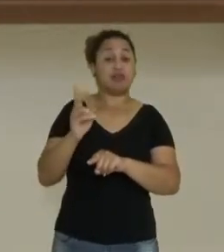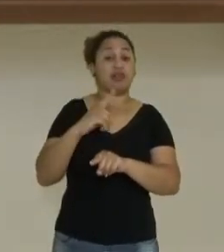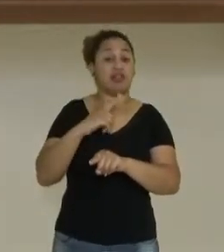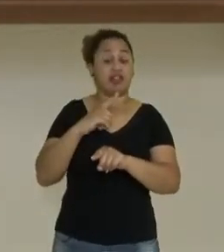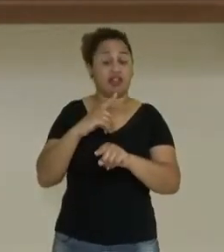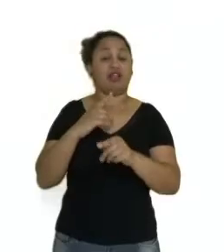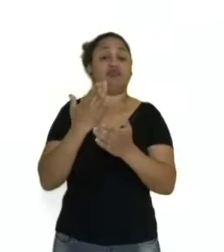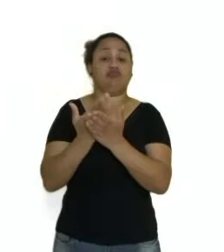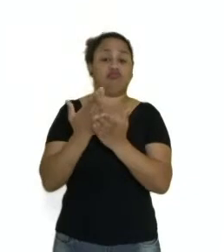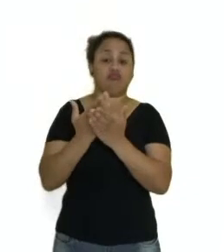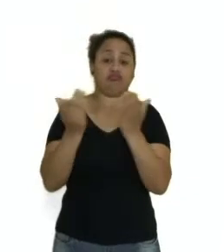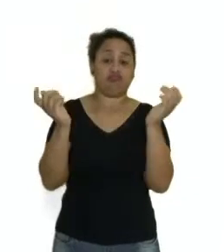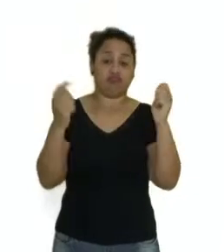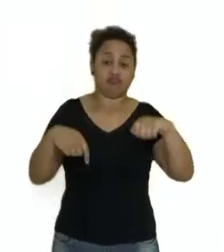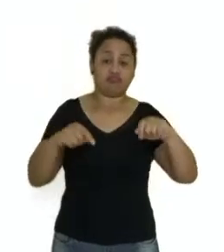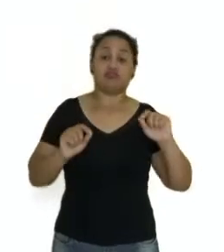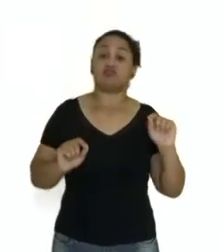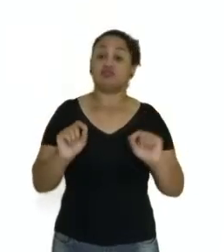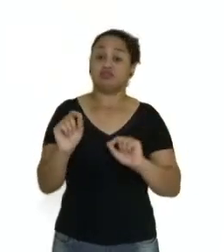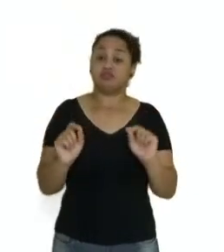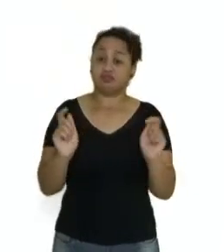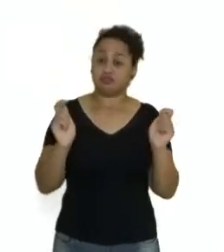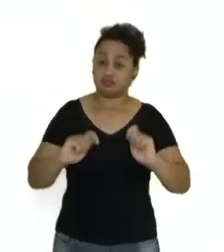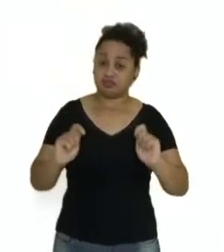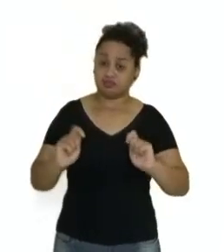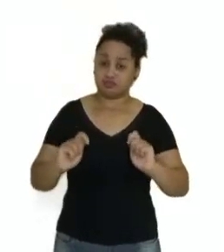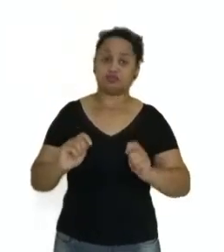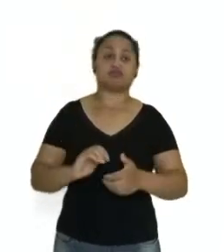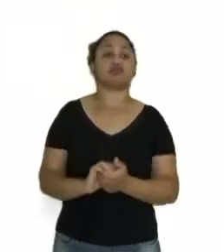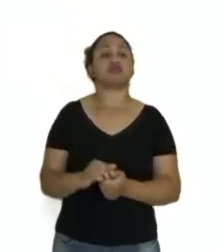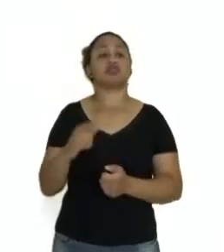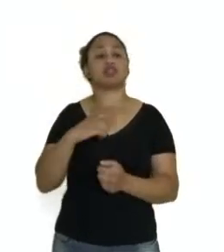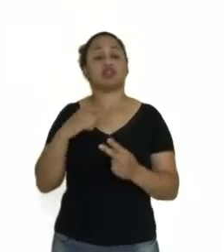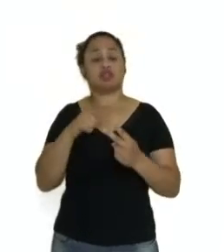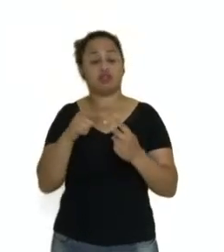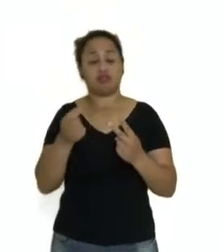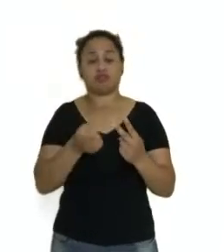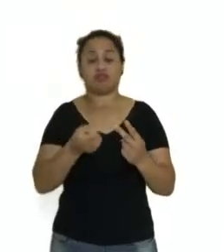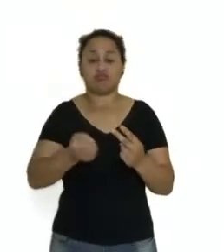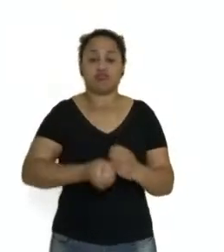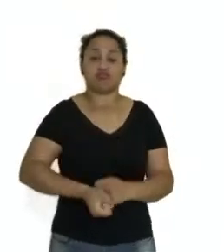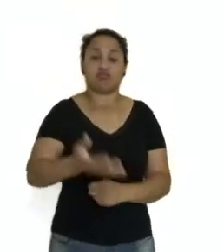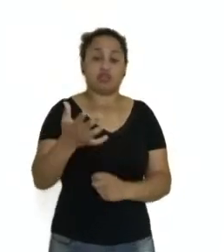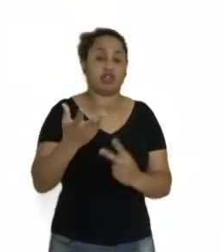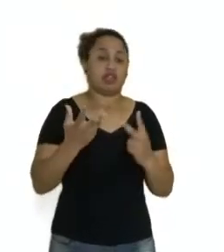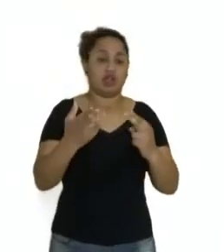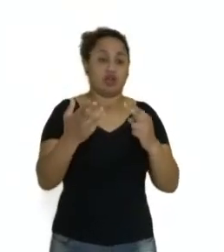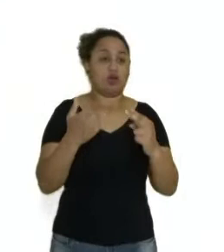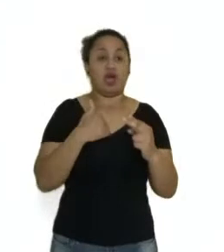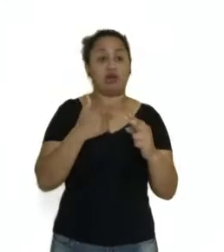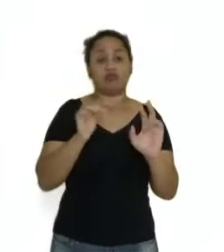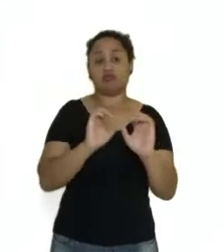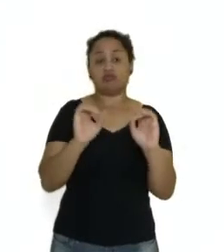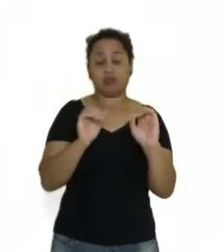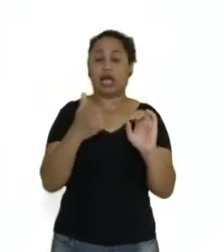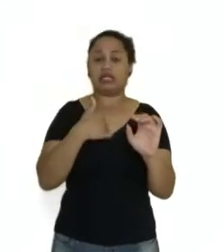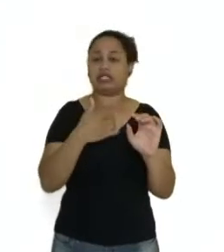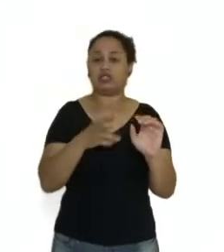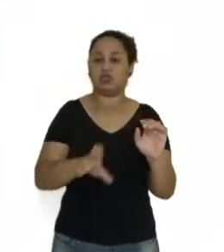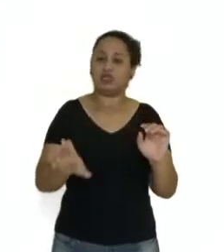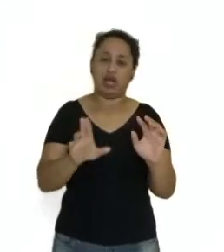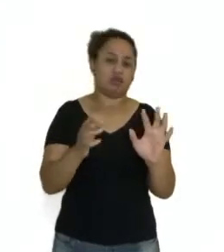probabilidade. Acompanhe comigo. Dois dados idênticos e sem qualquer vício, certo? Lembra